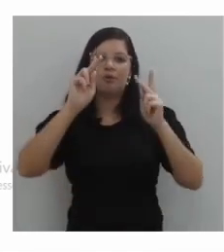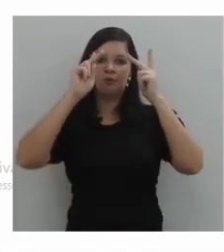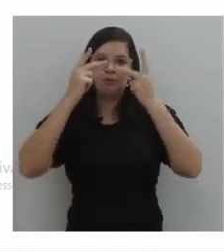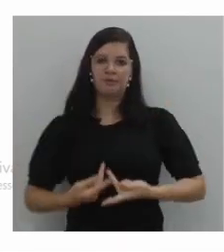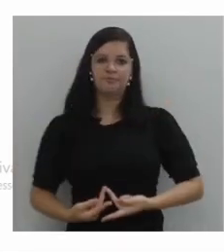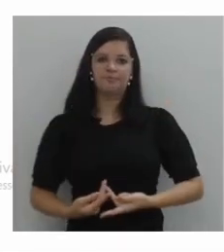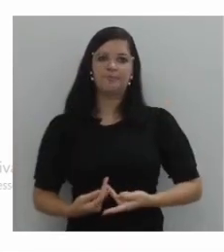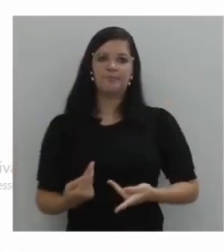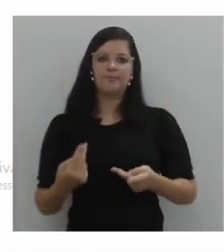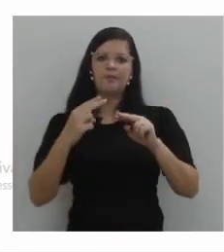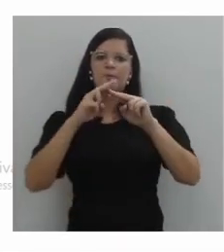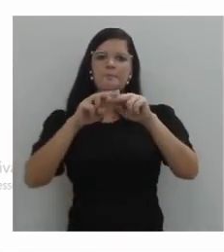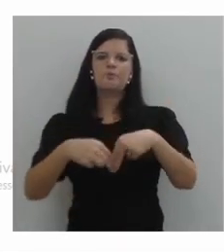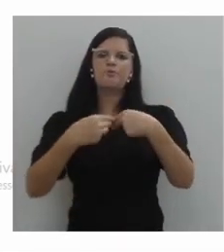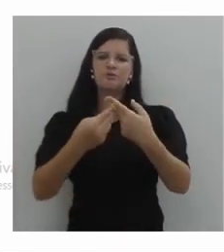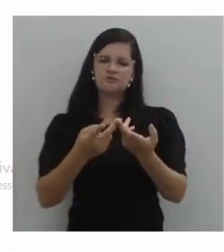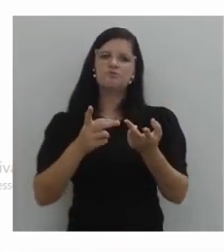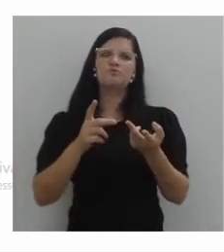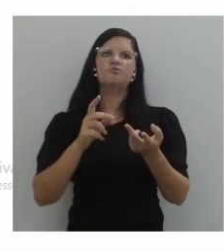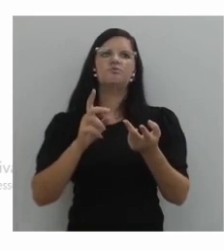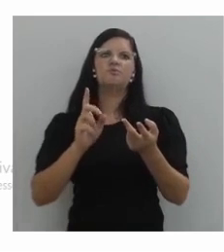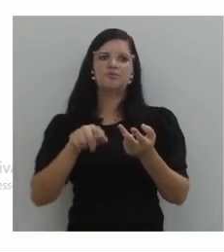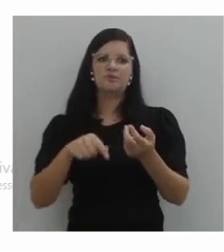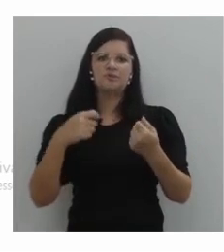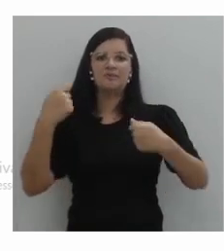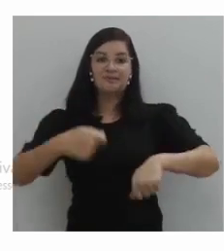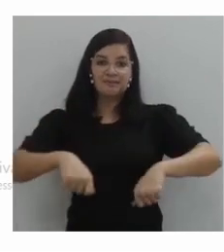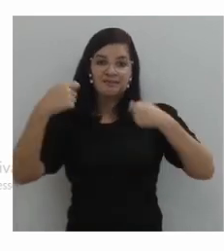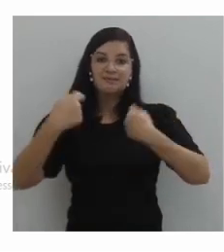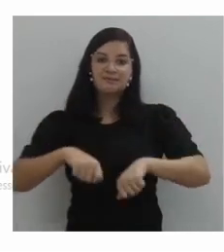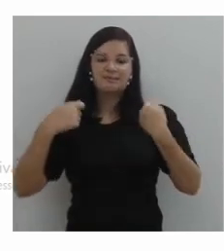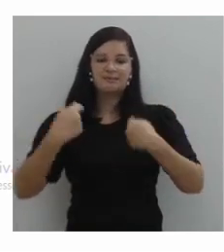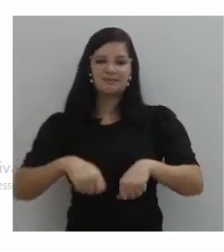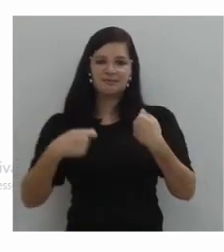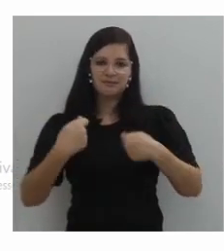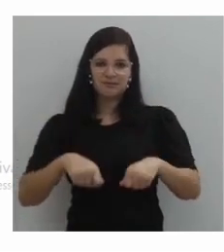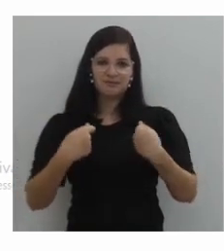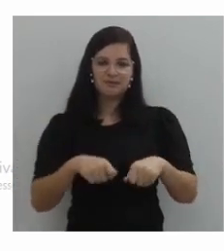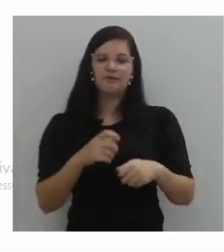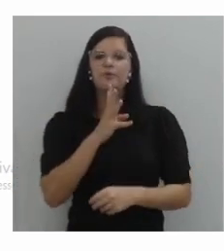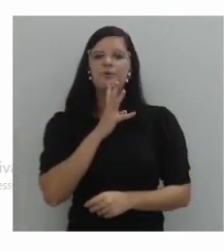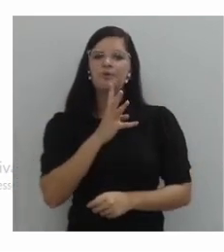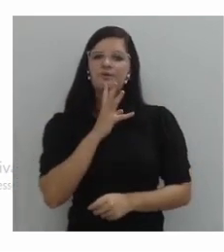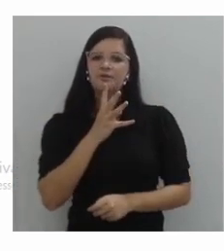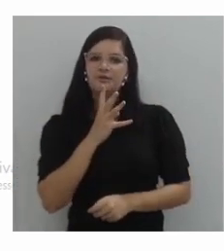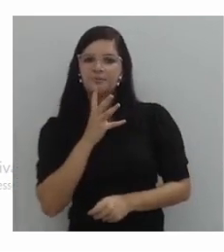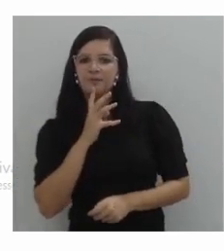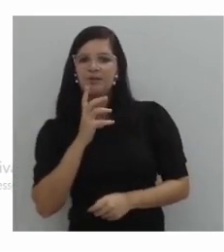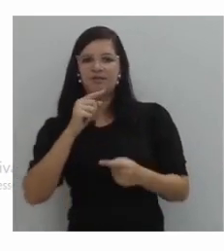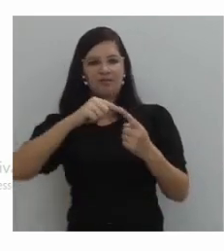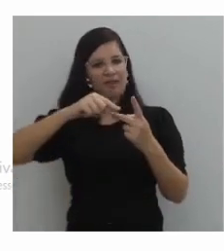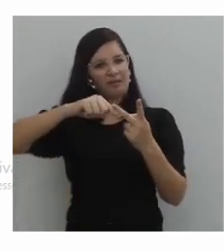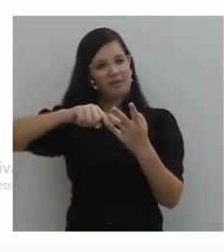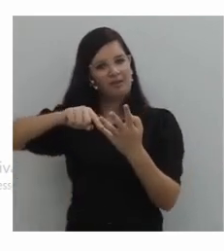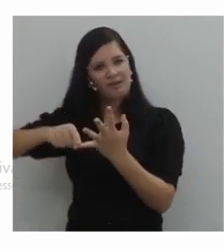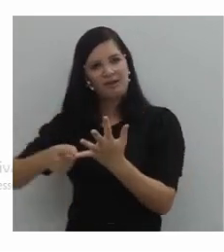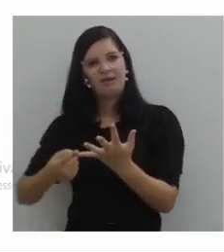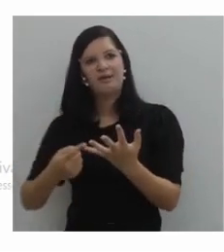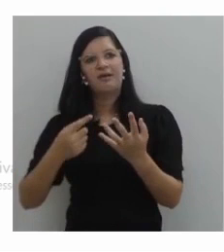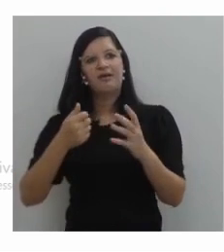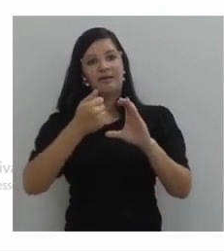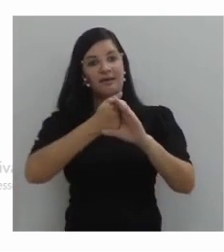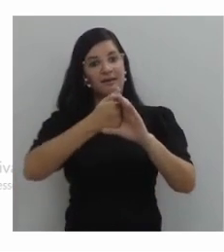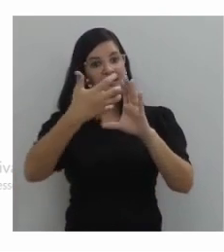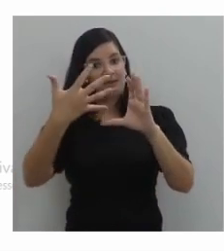humano. Por esse motivo, é grande a necessidade de conhecimento detalhado acerca